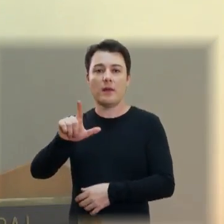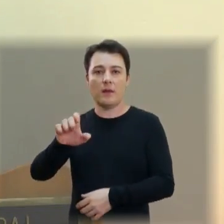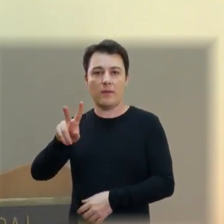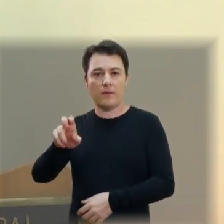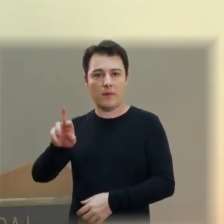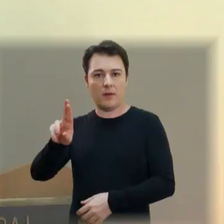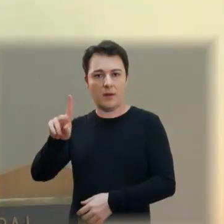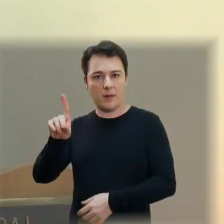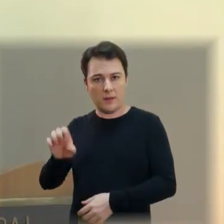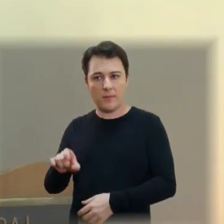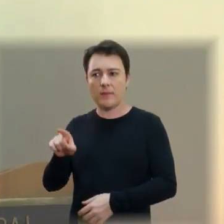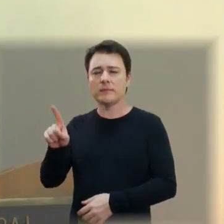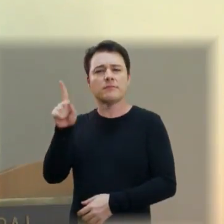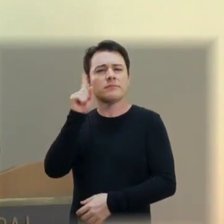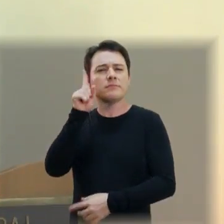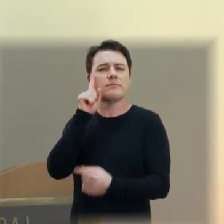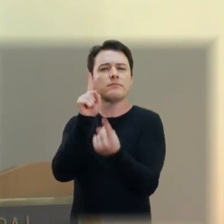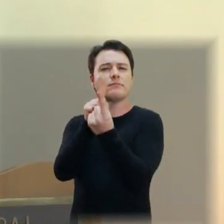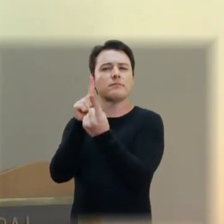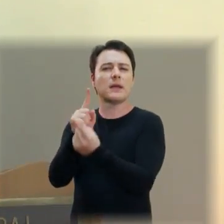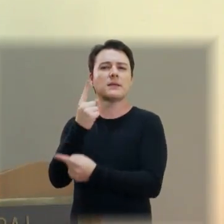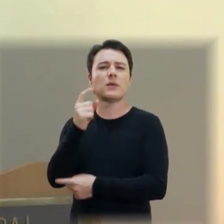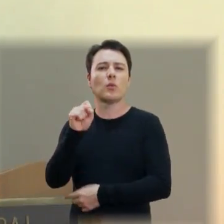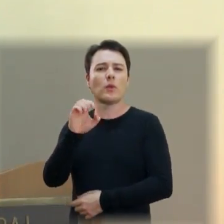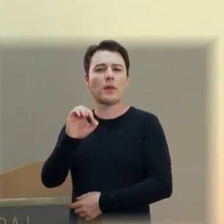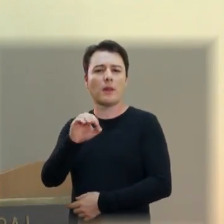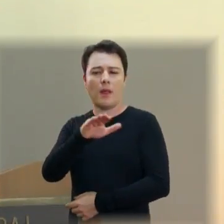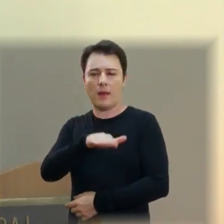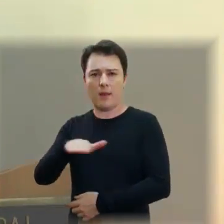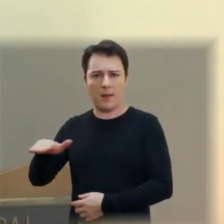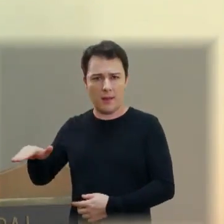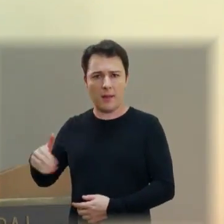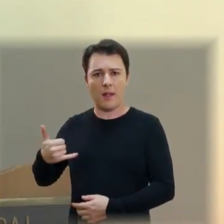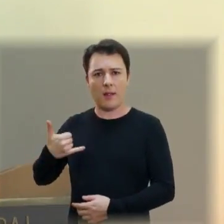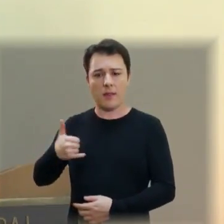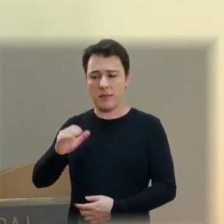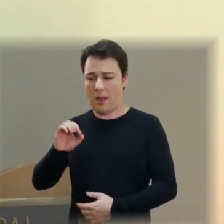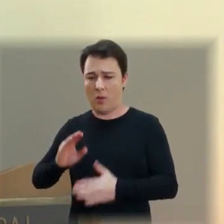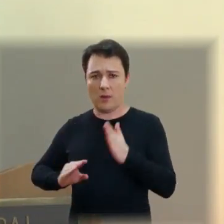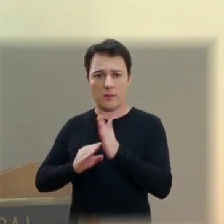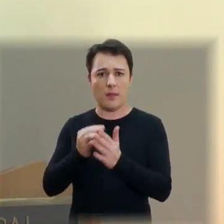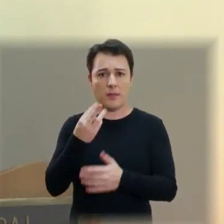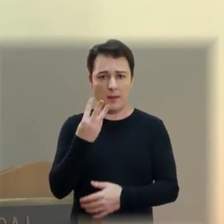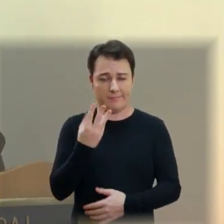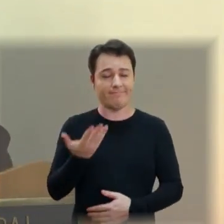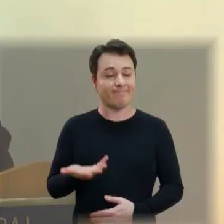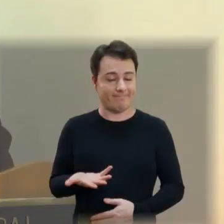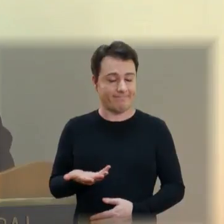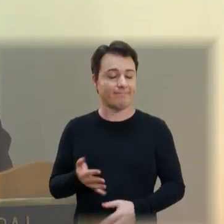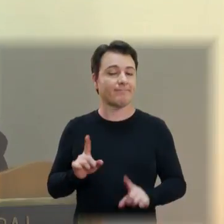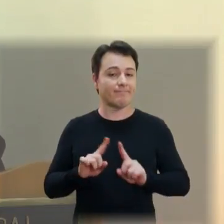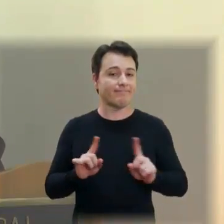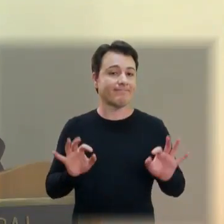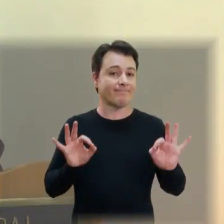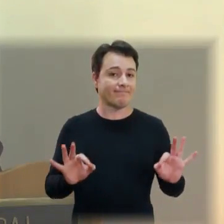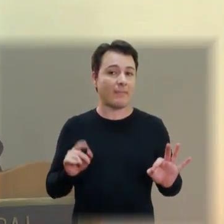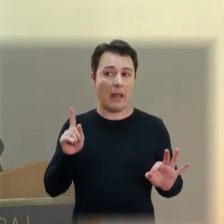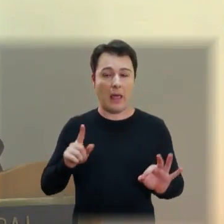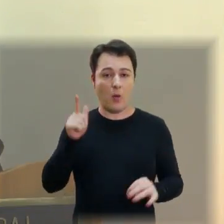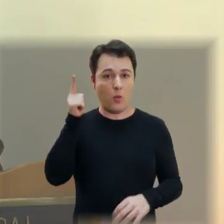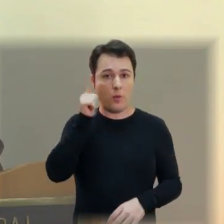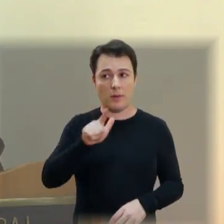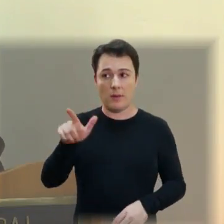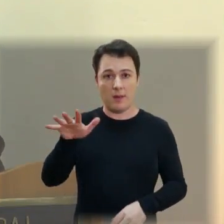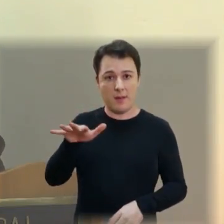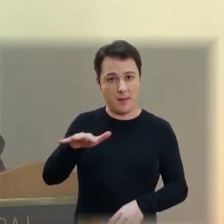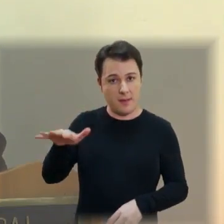atender diariamente em torno de 180 crianças de 0 a 3 anos. Então, sem dúvida nenhuma, uma grande conquista para